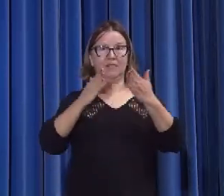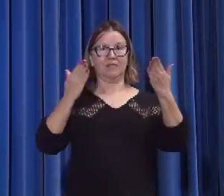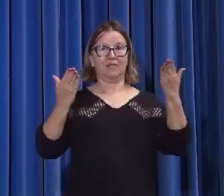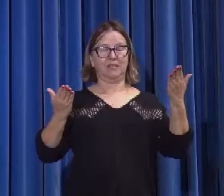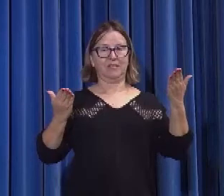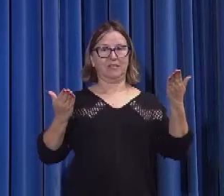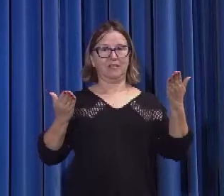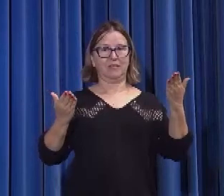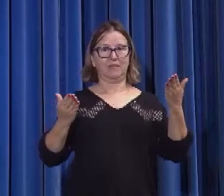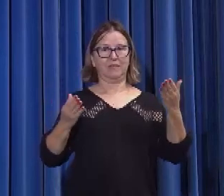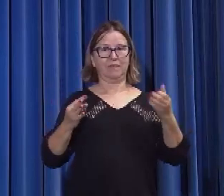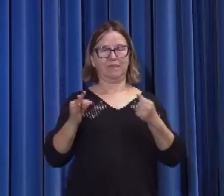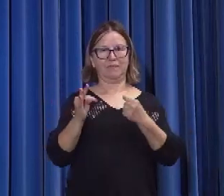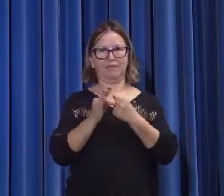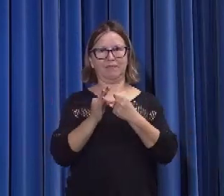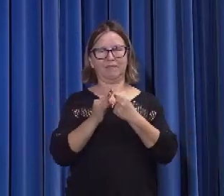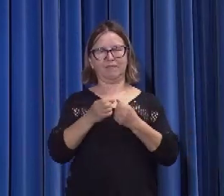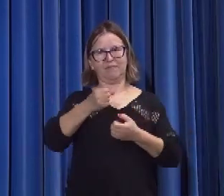Atos.